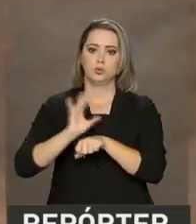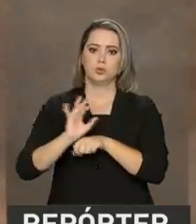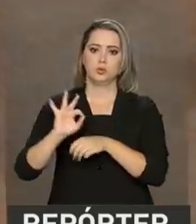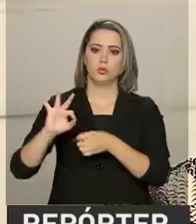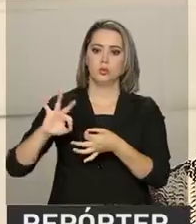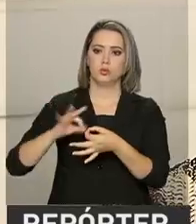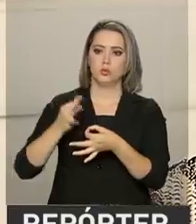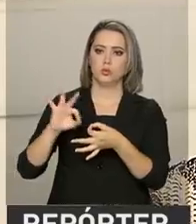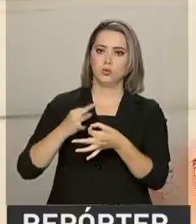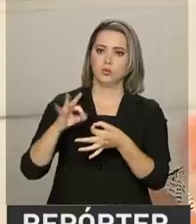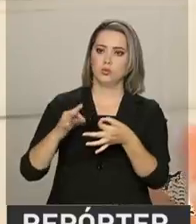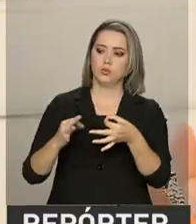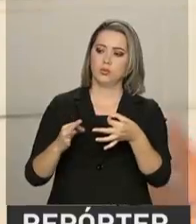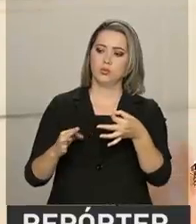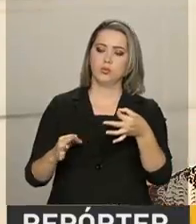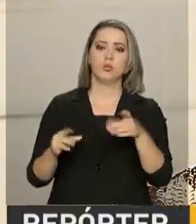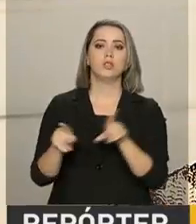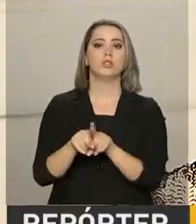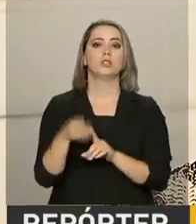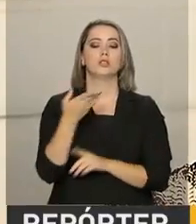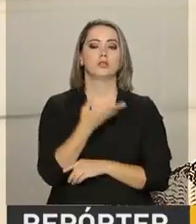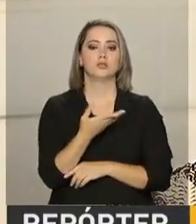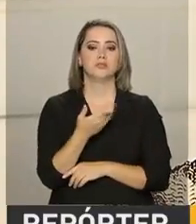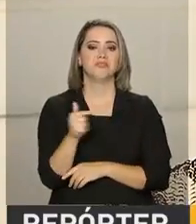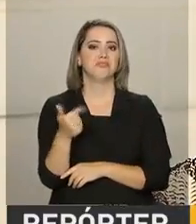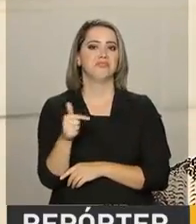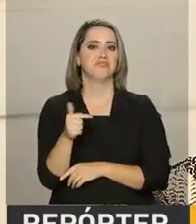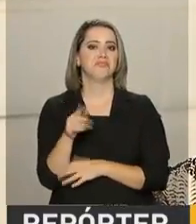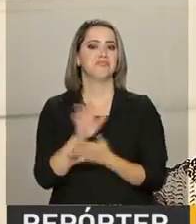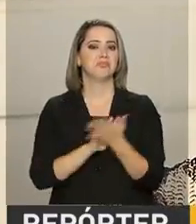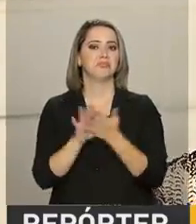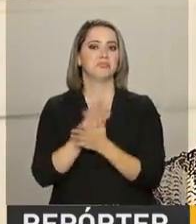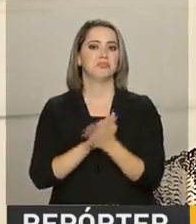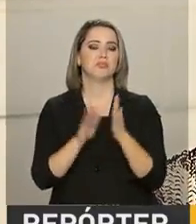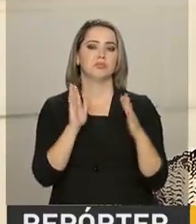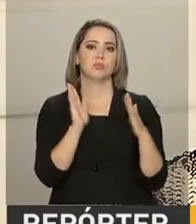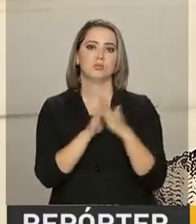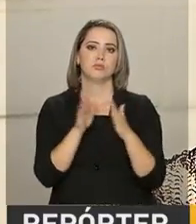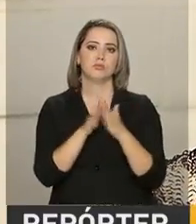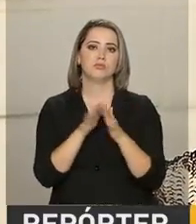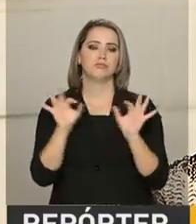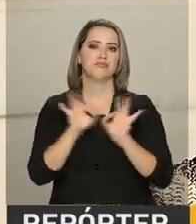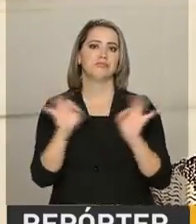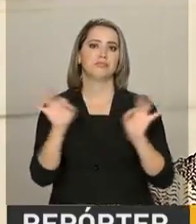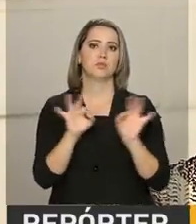crochê eu tava sem nada para fazer em casa motivação